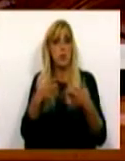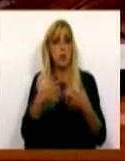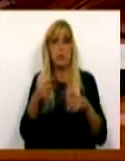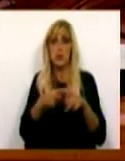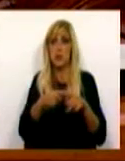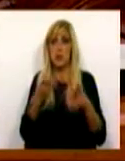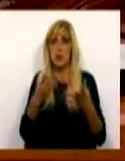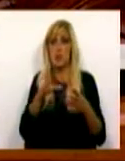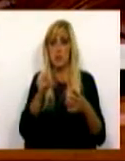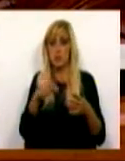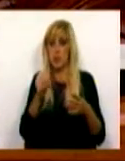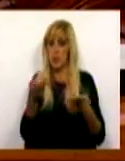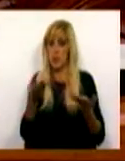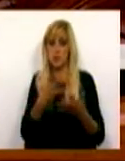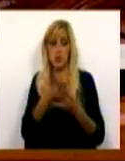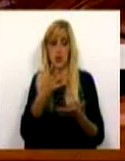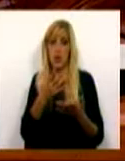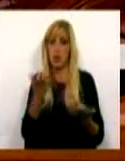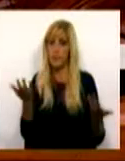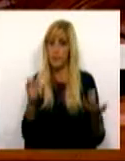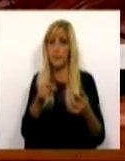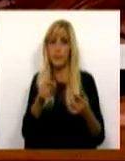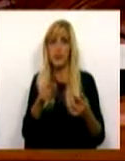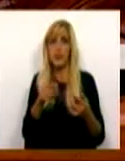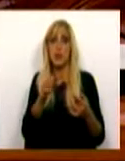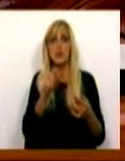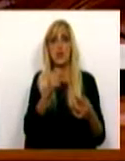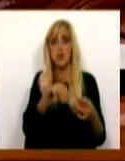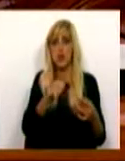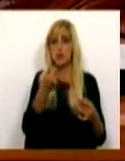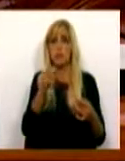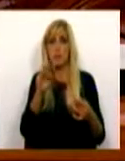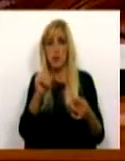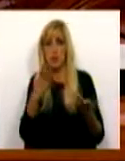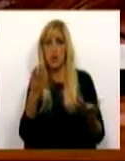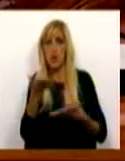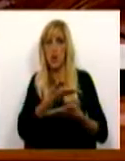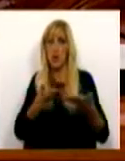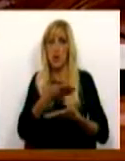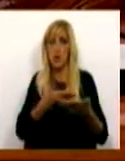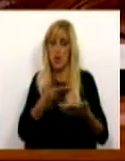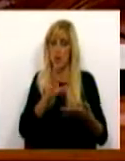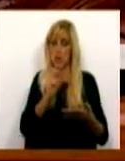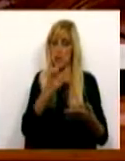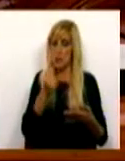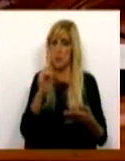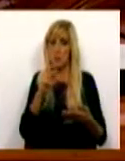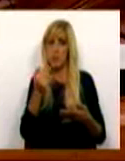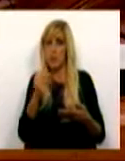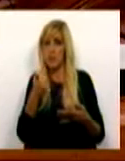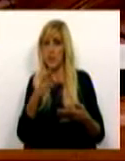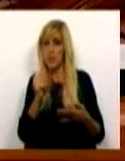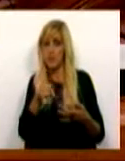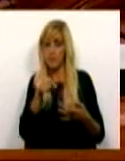em todas as CPIs um particular destaque, quer no caso dos GSBs, quer também no âmbito da relação Rentipar-Banif. Esta questão deve